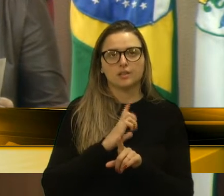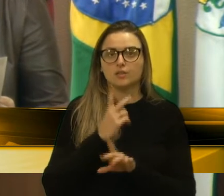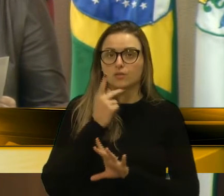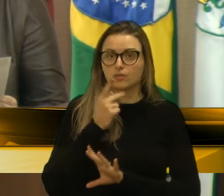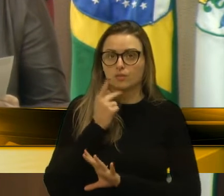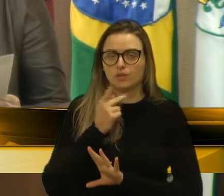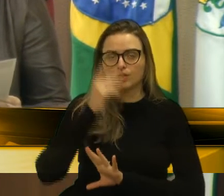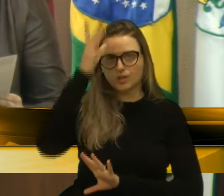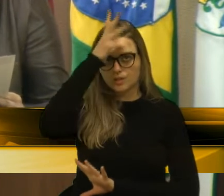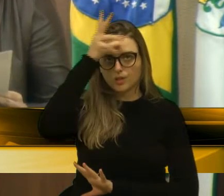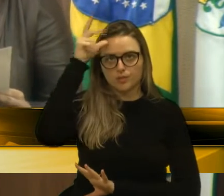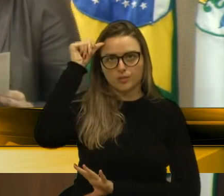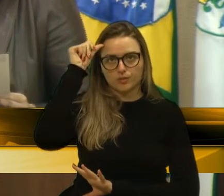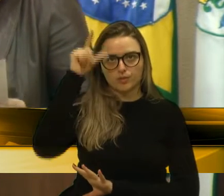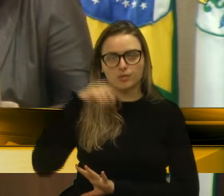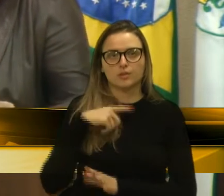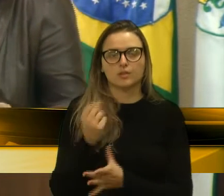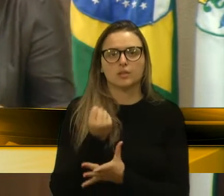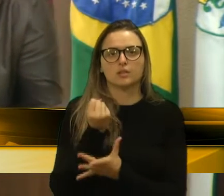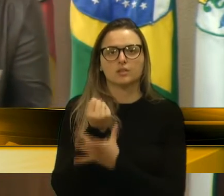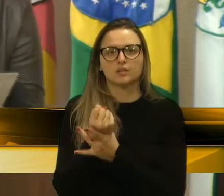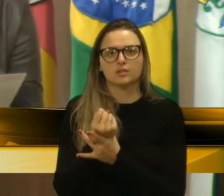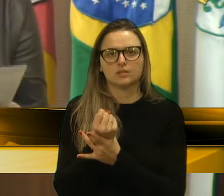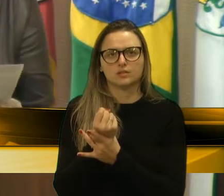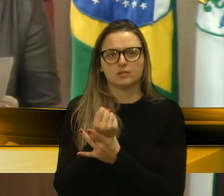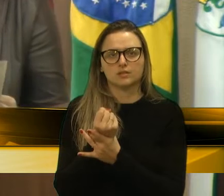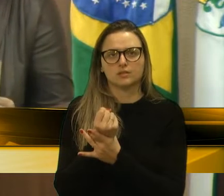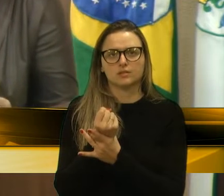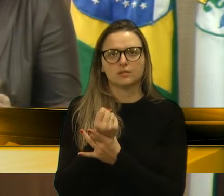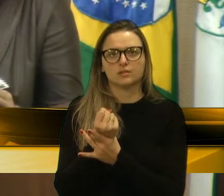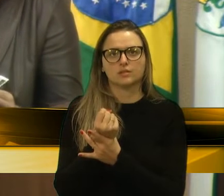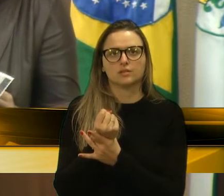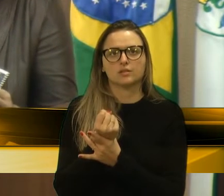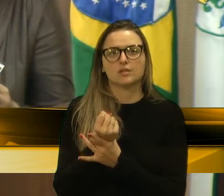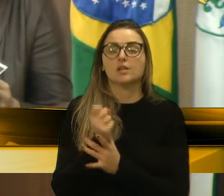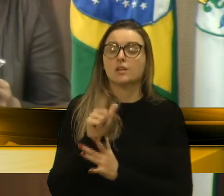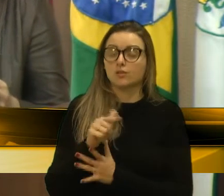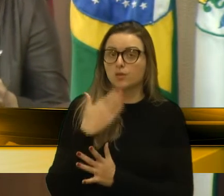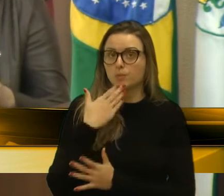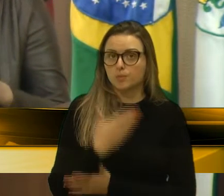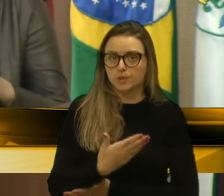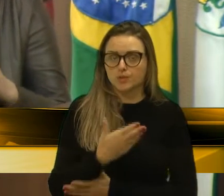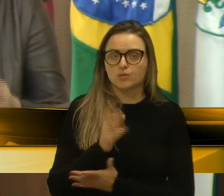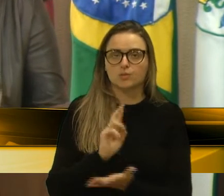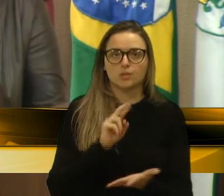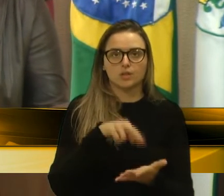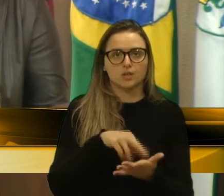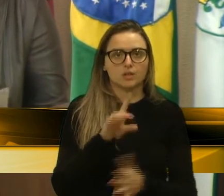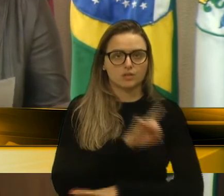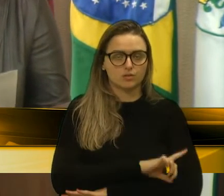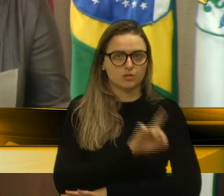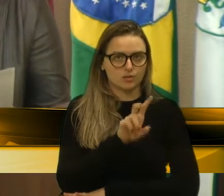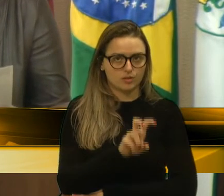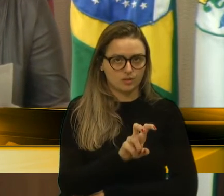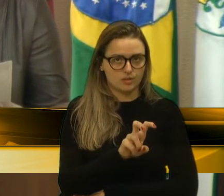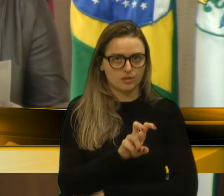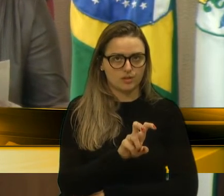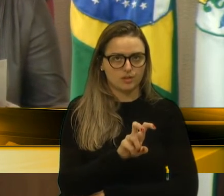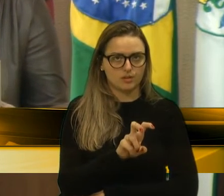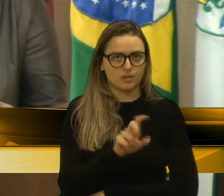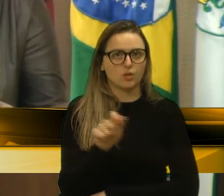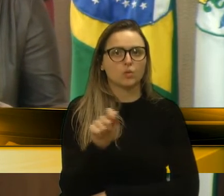o município garanta a questão do trânsito, né, ali. E essa foi uma solicitação que foi realizada no dia 5